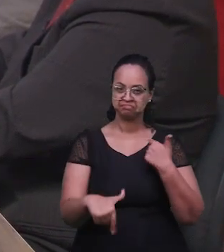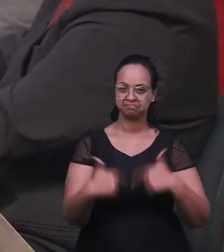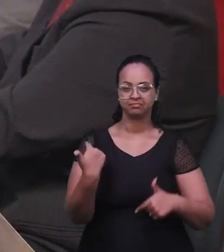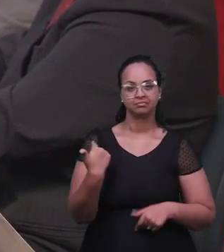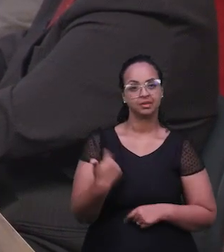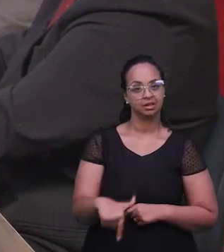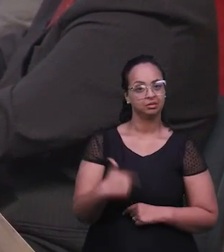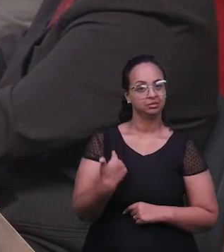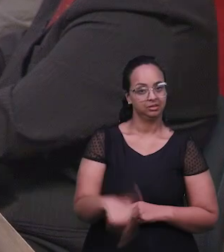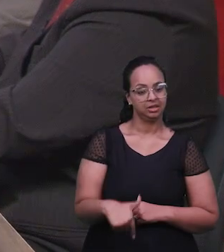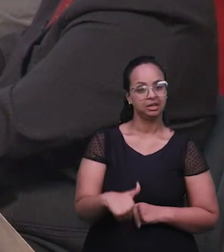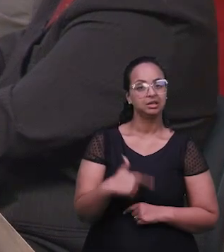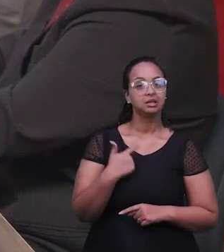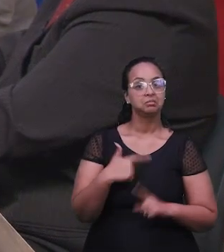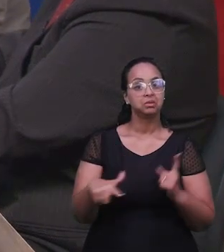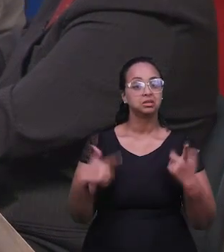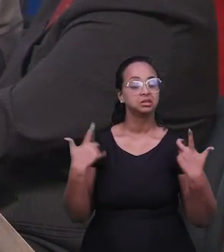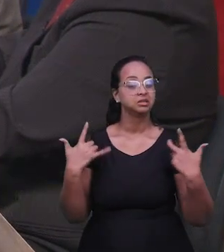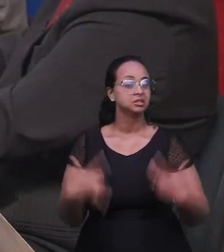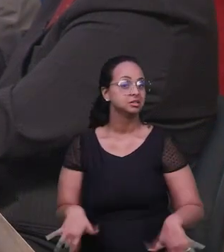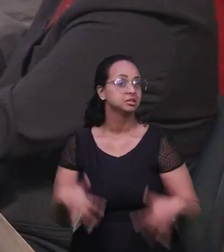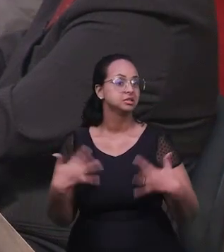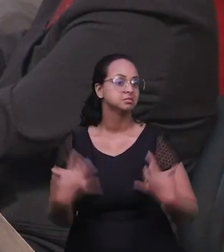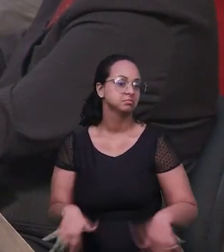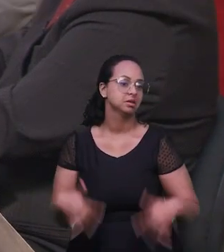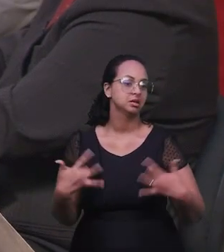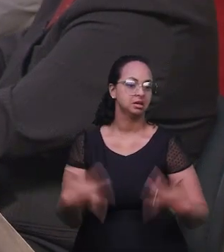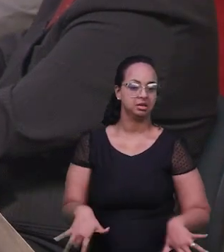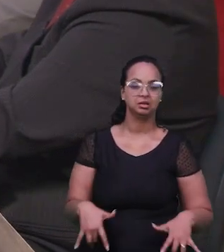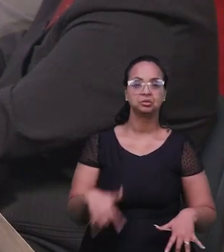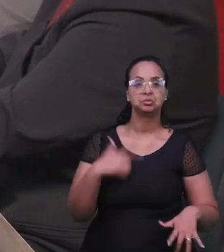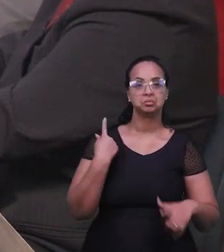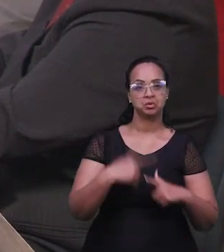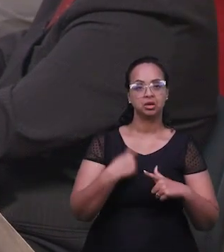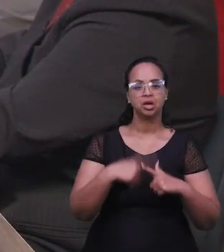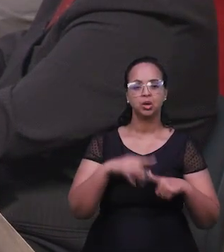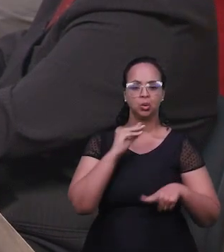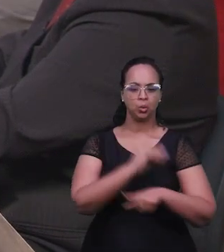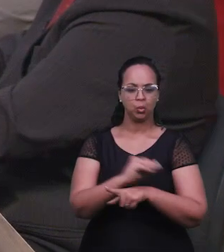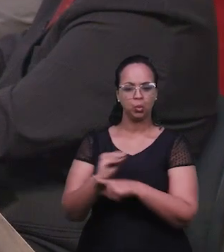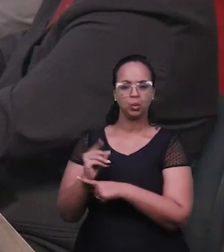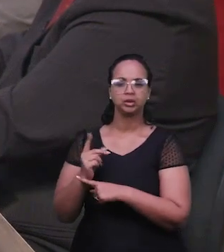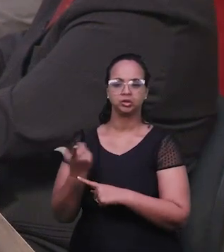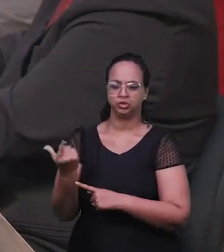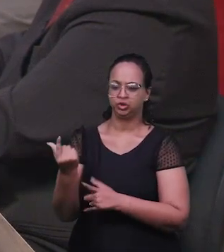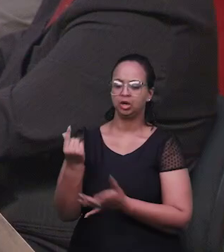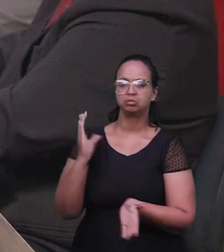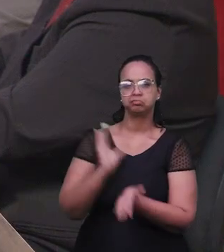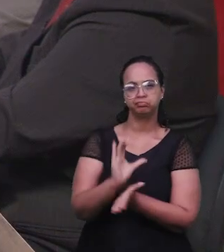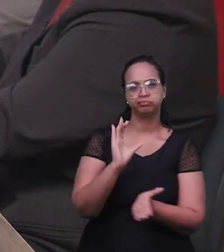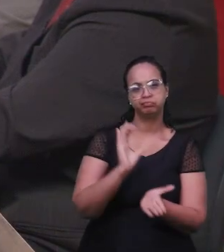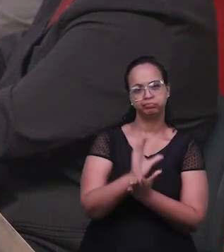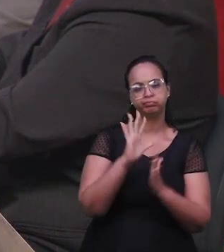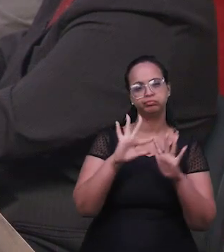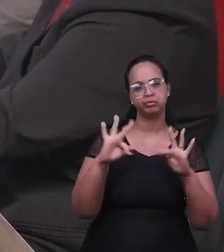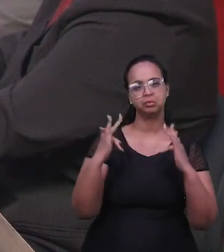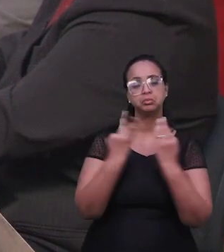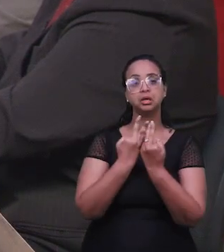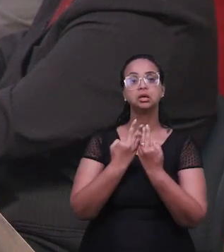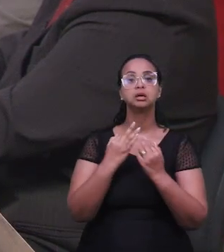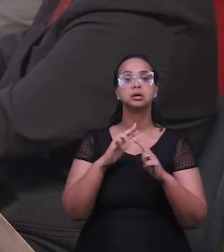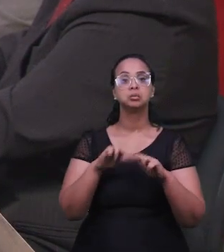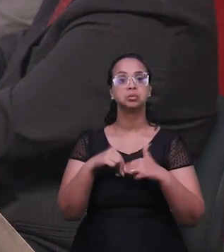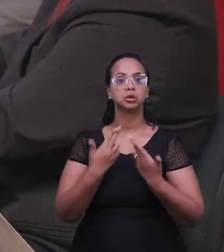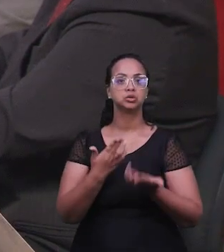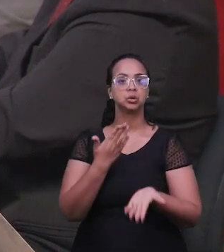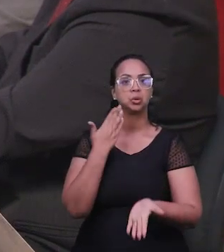e por causa do desemprego ele ficou desesperado, porque ele que era o sustento da família, só ele trabalhava, e por